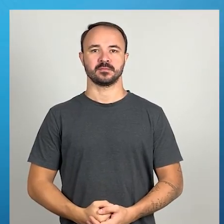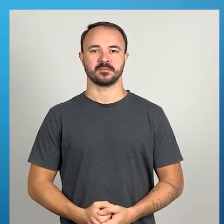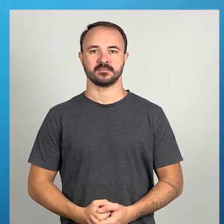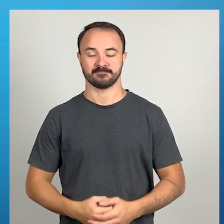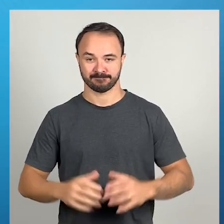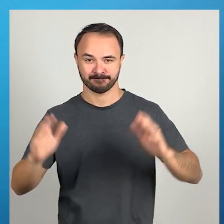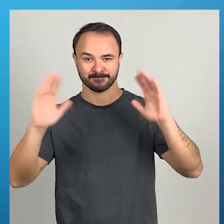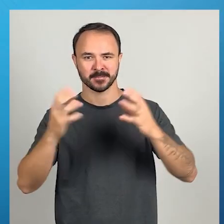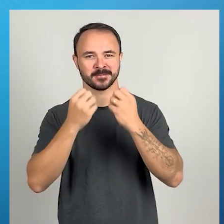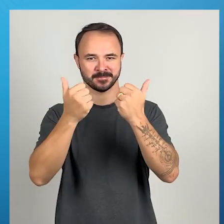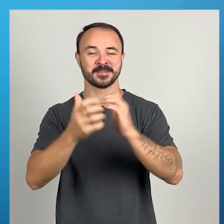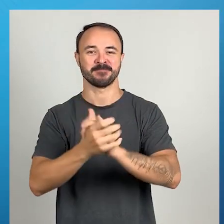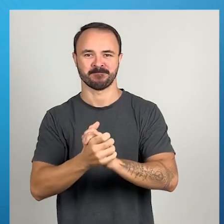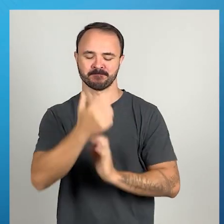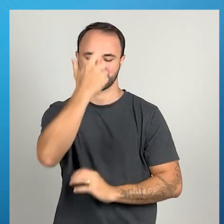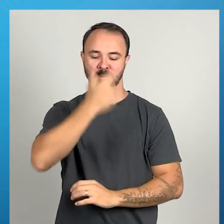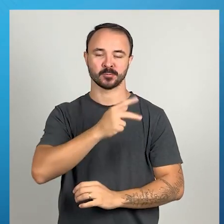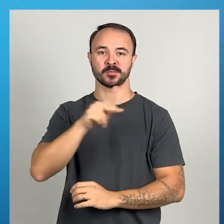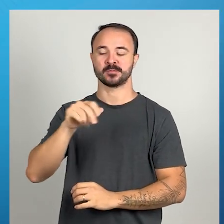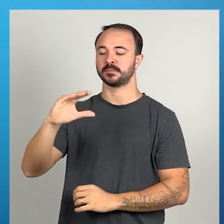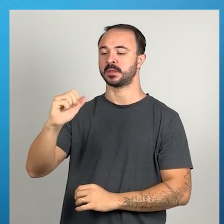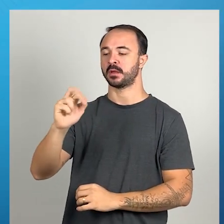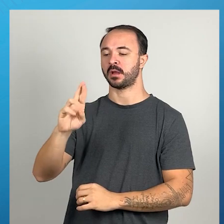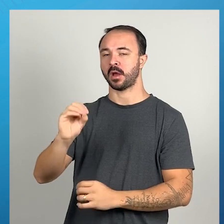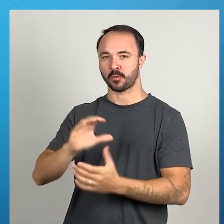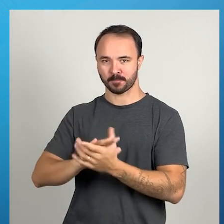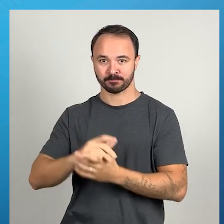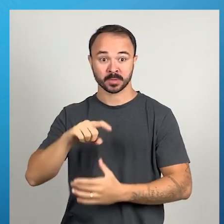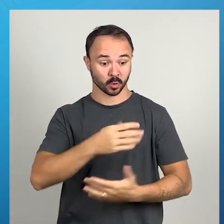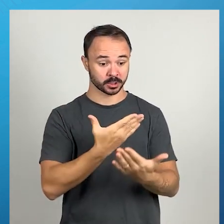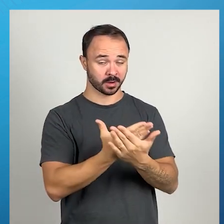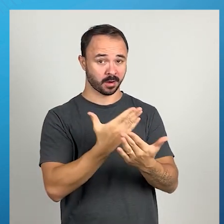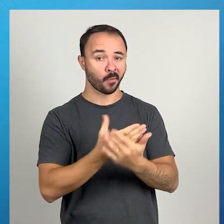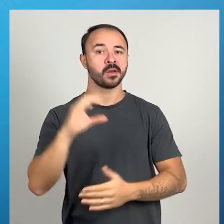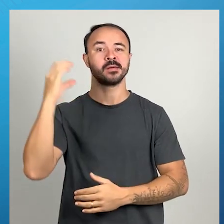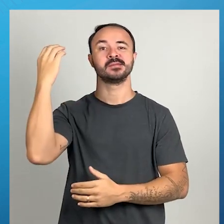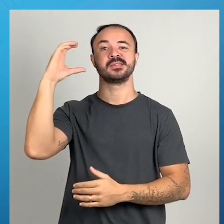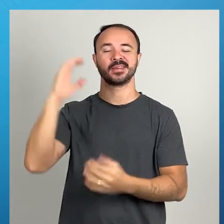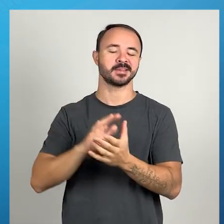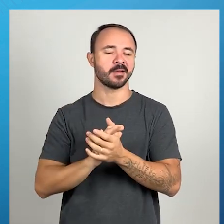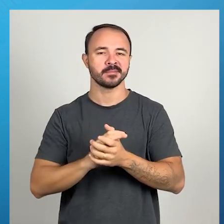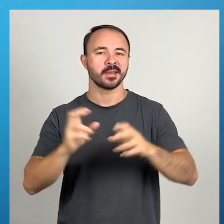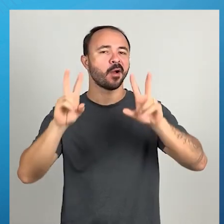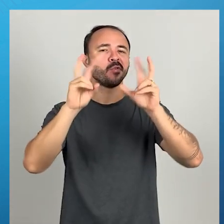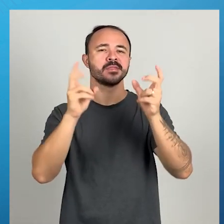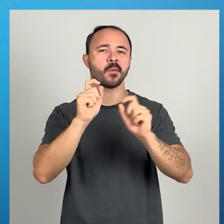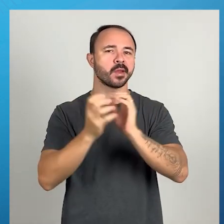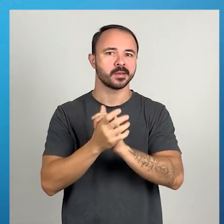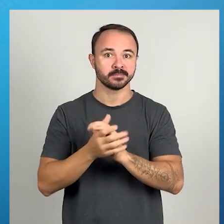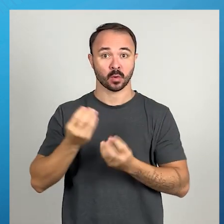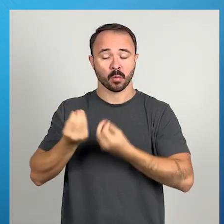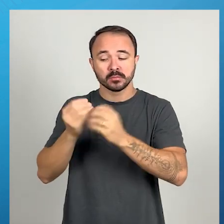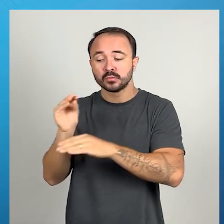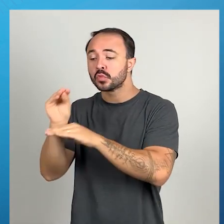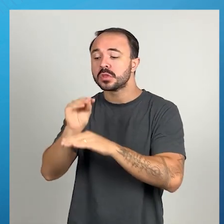Olá pessoal, tudo bem? Sou o professor Ícaro e na aula de ciências de hoje vamos trabalhar o assunto que aborda sobre os cuidados com o